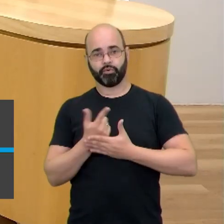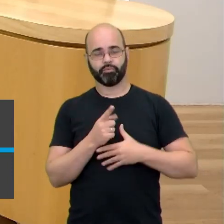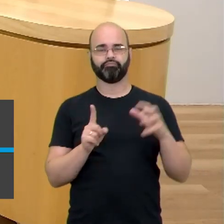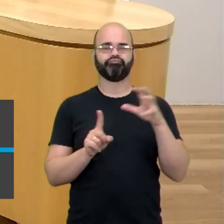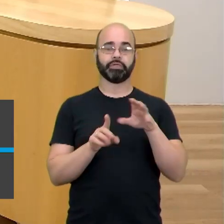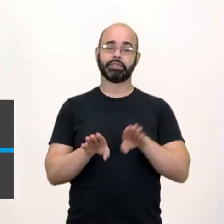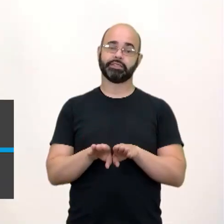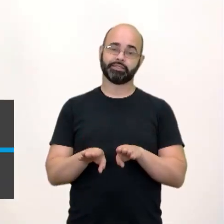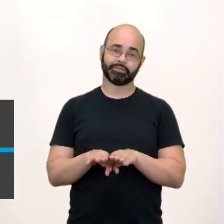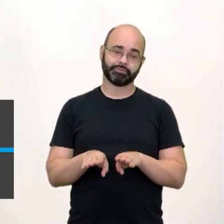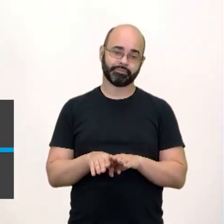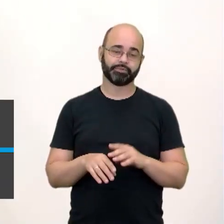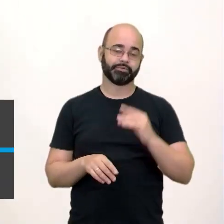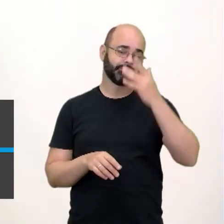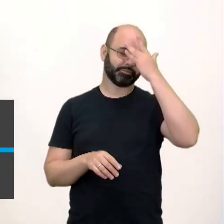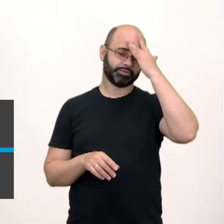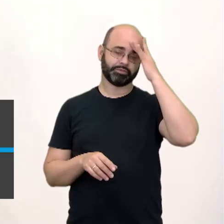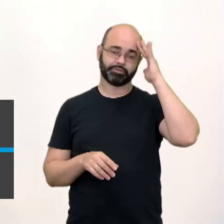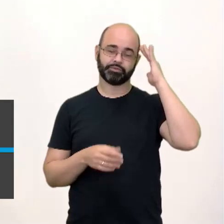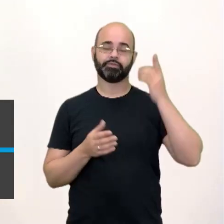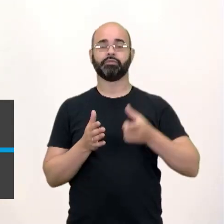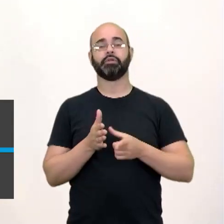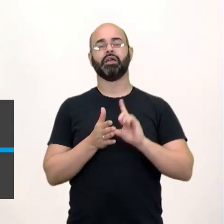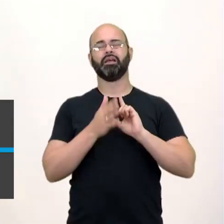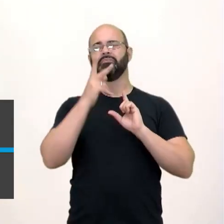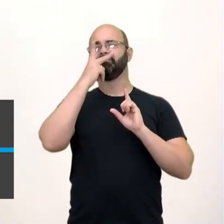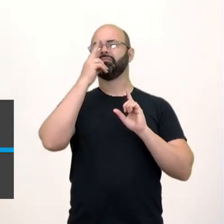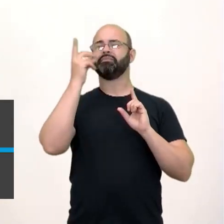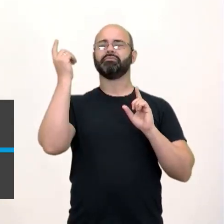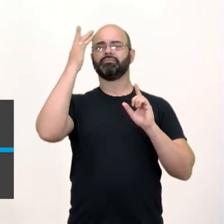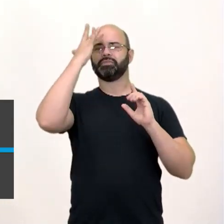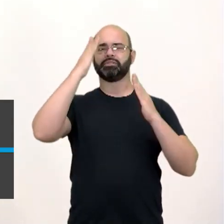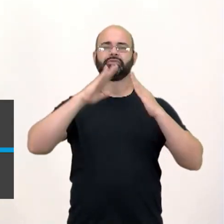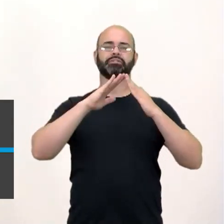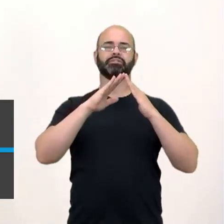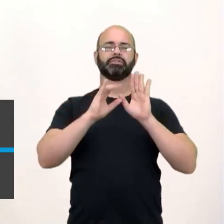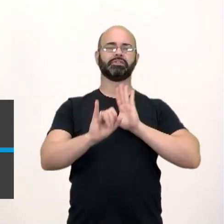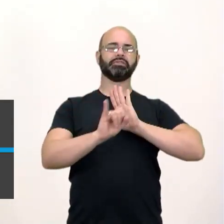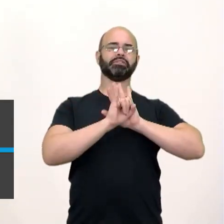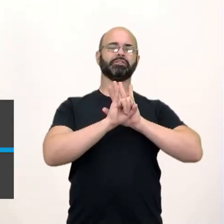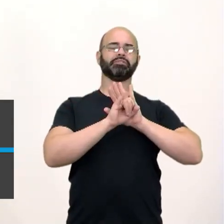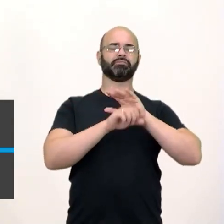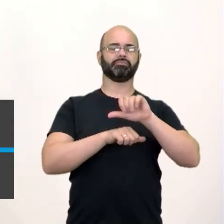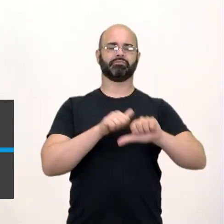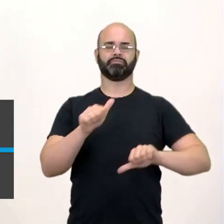os moradores mais antigos até perderem uma certa identidade com o lugar que estavam.